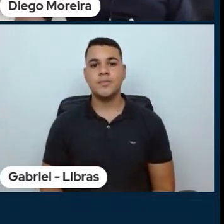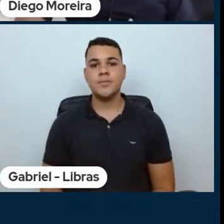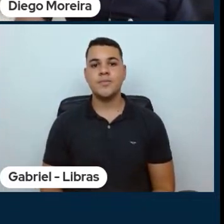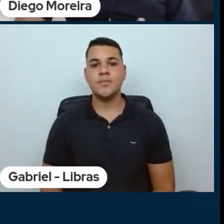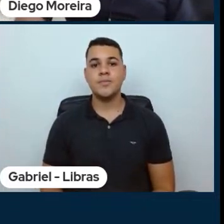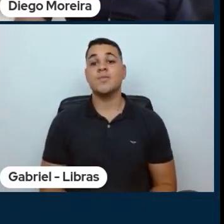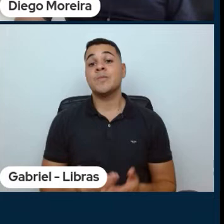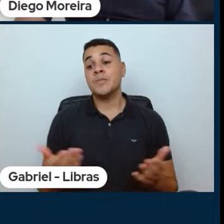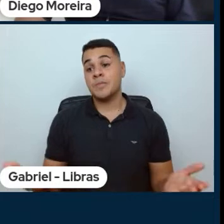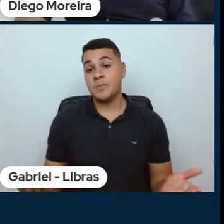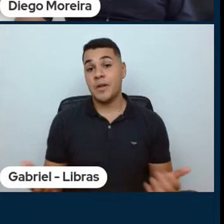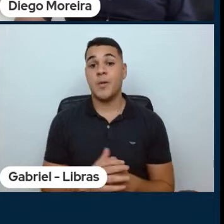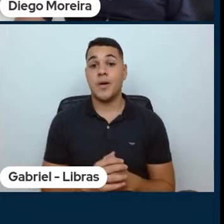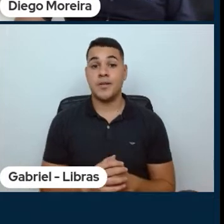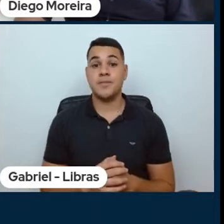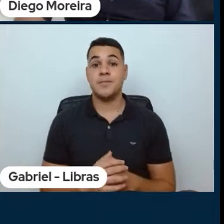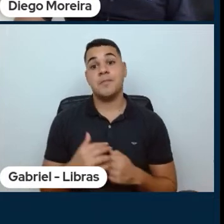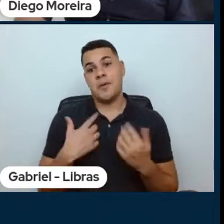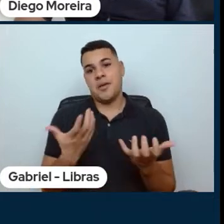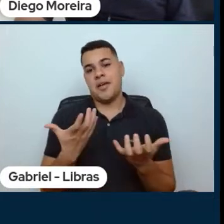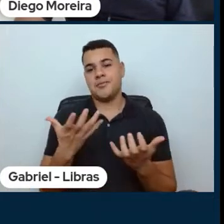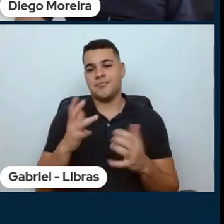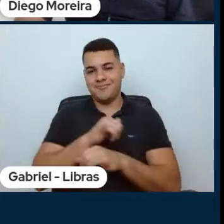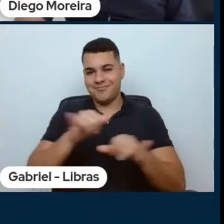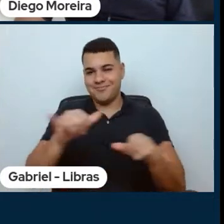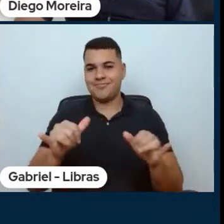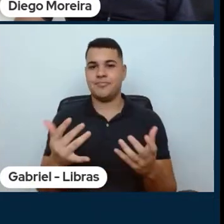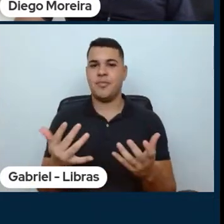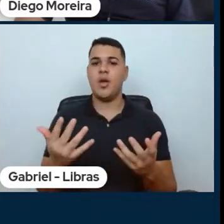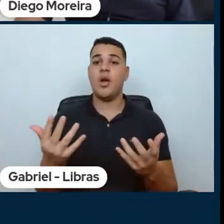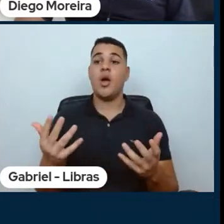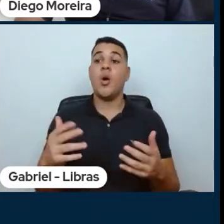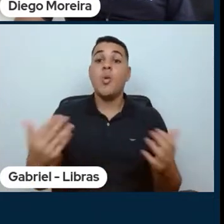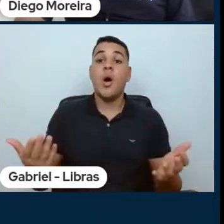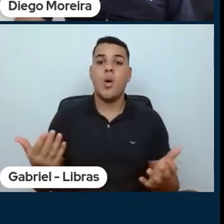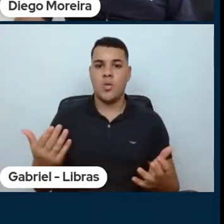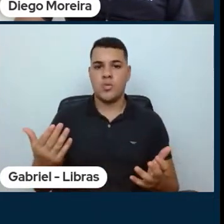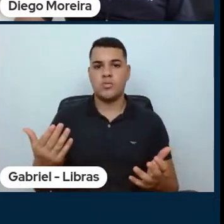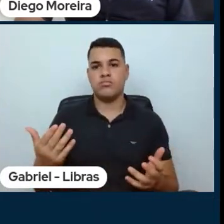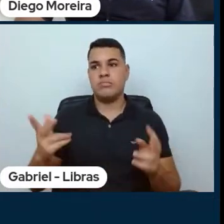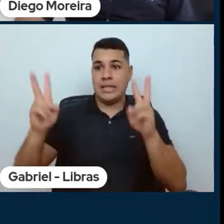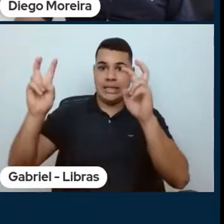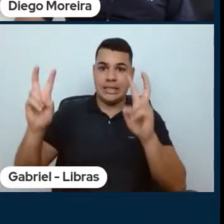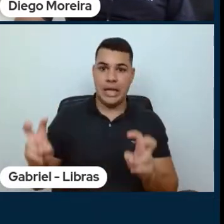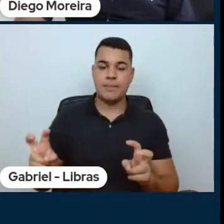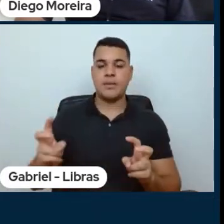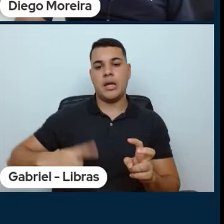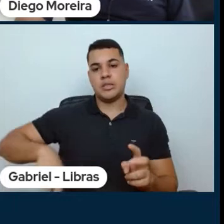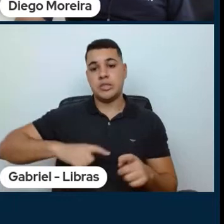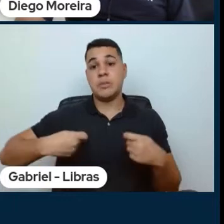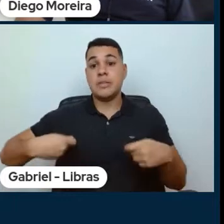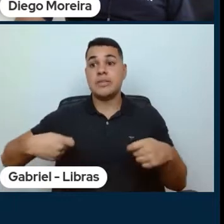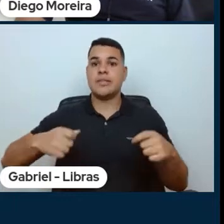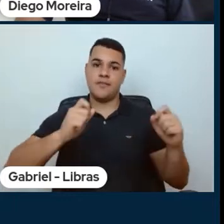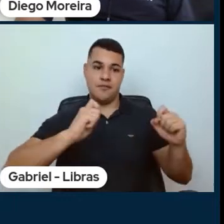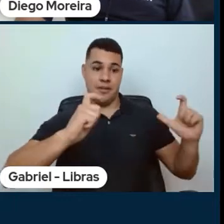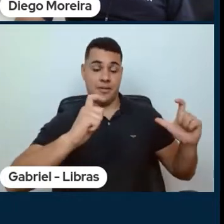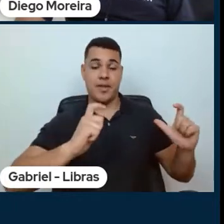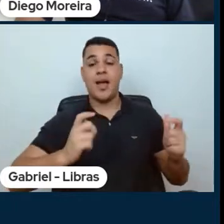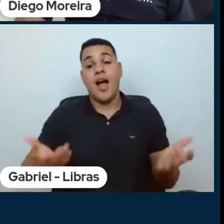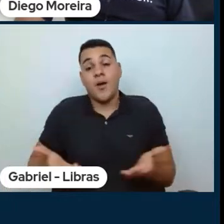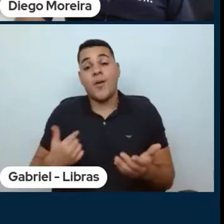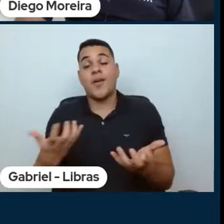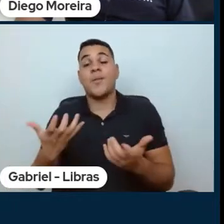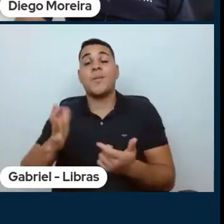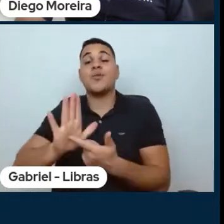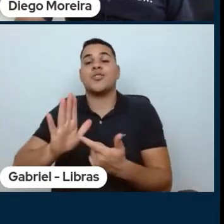Agora que conseguimos falar um pouco sobre o panorama, alguns pontos que precisamos estar atentos, né, quero falar agora do produto que a gente criou aqui na